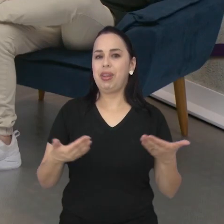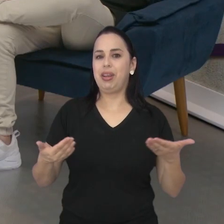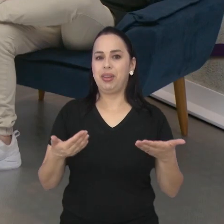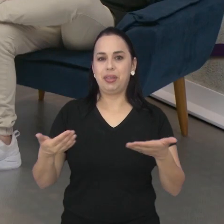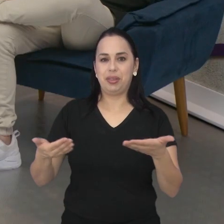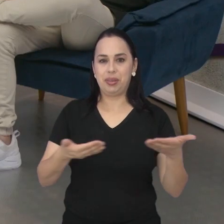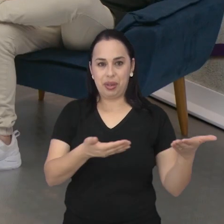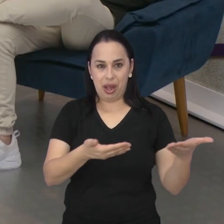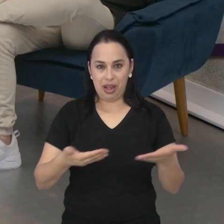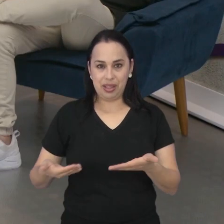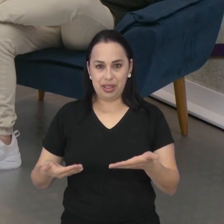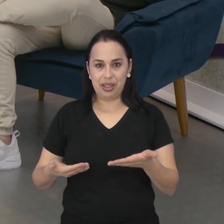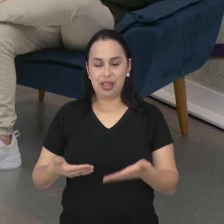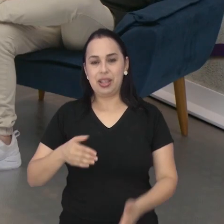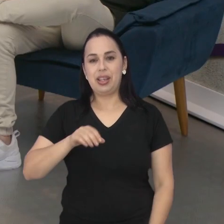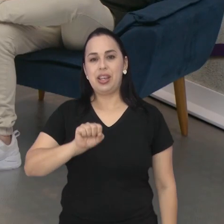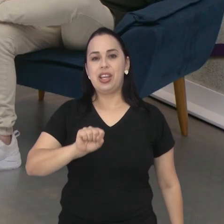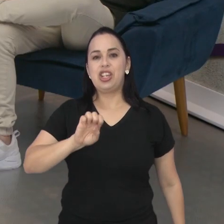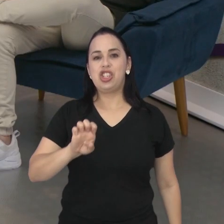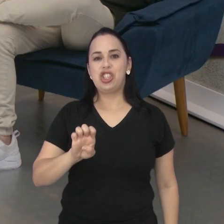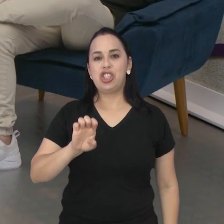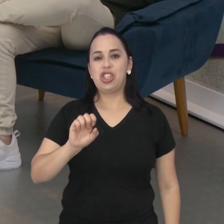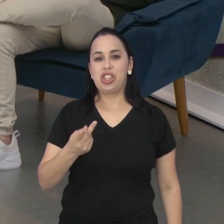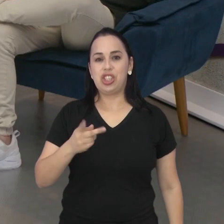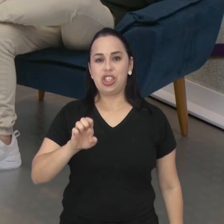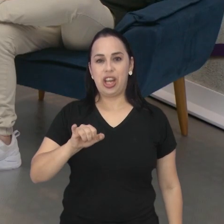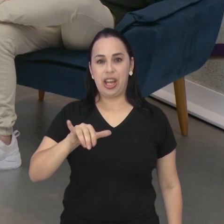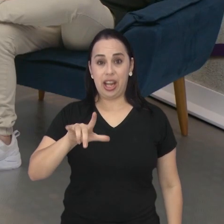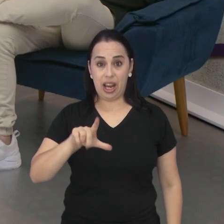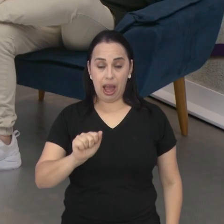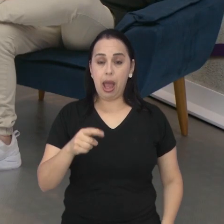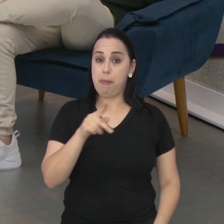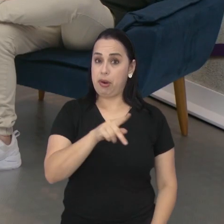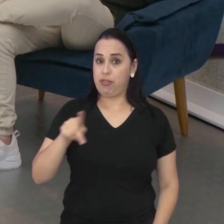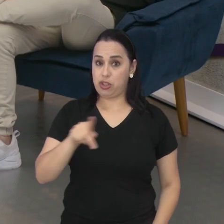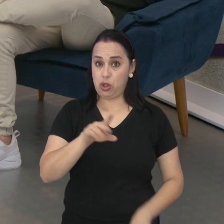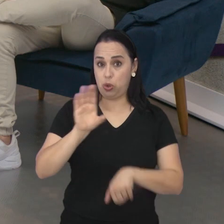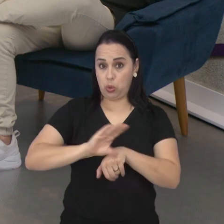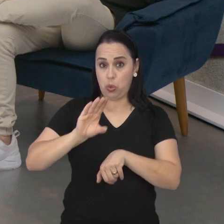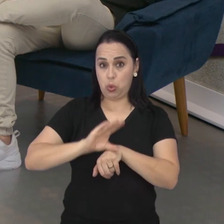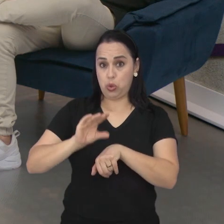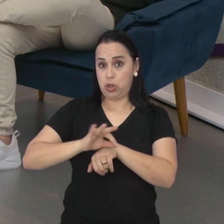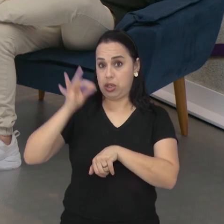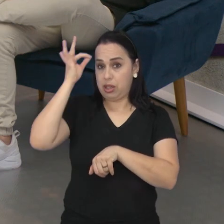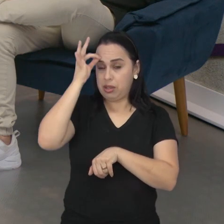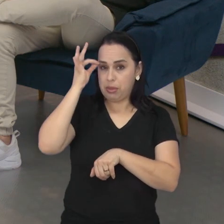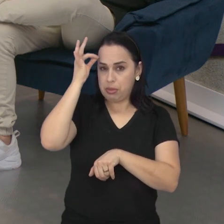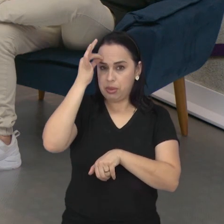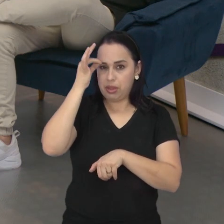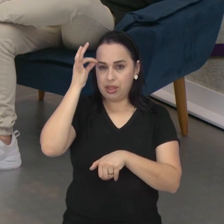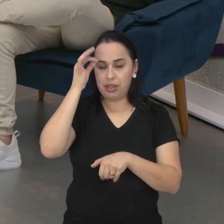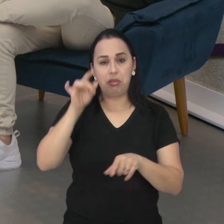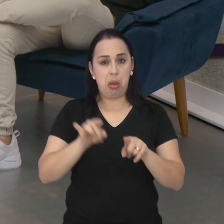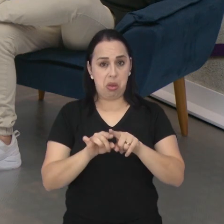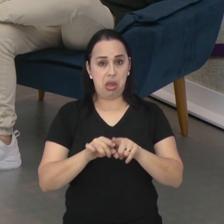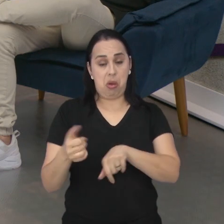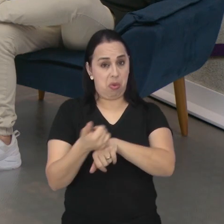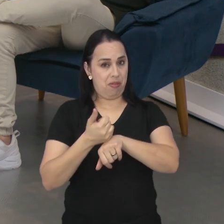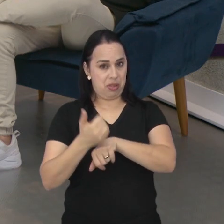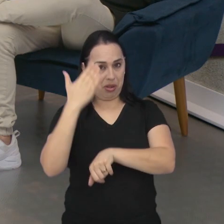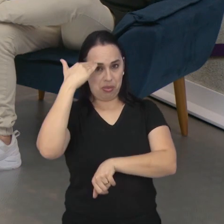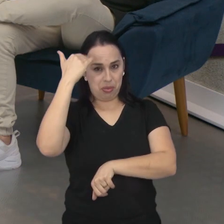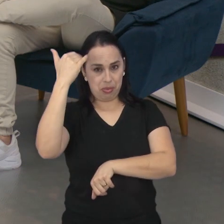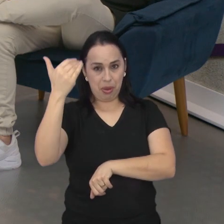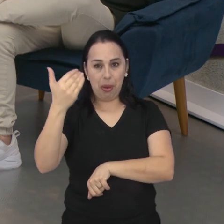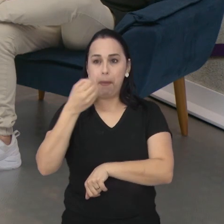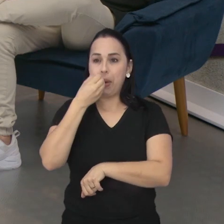Agora recebemos aqui no estúdio a Sheila Bittencourt, que é docente do curso de micropigmentação e profissional conceituada aqui na